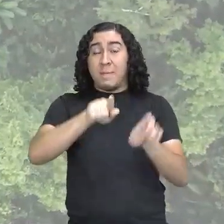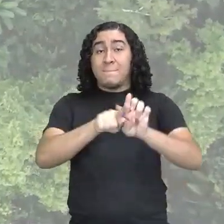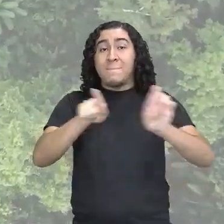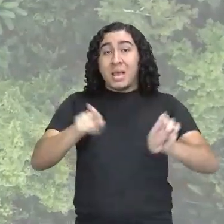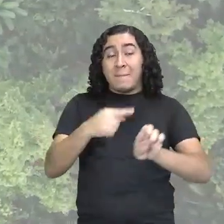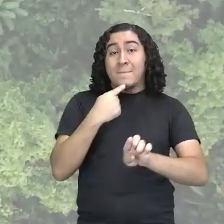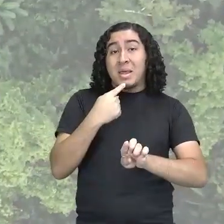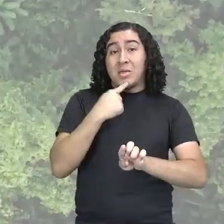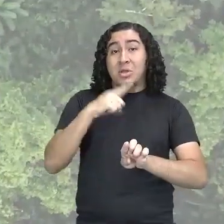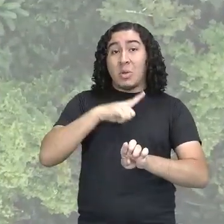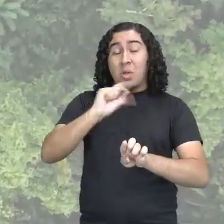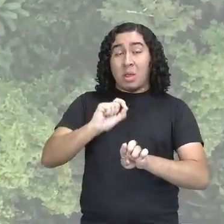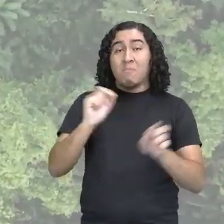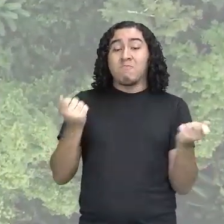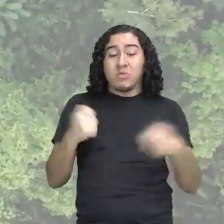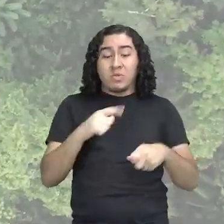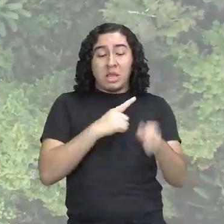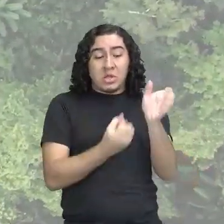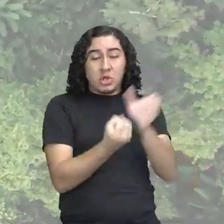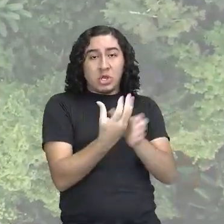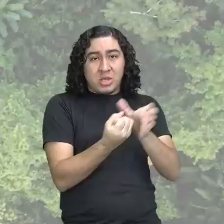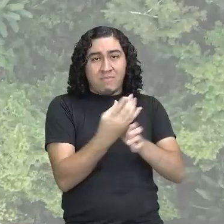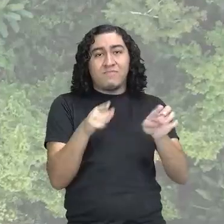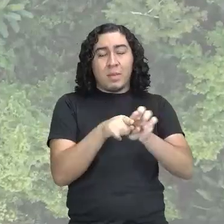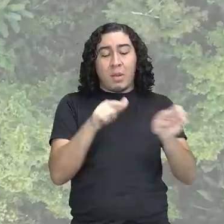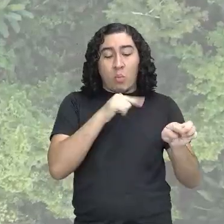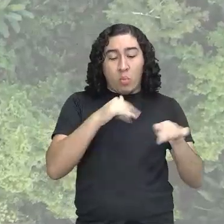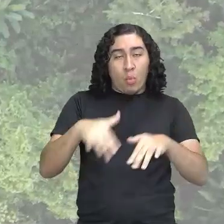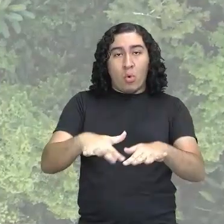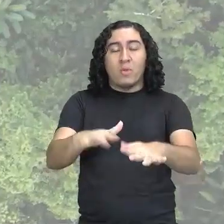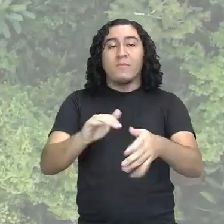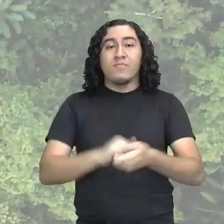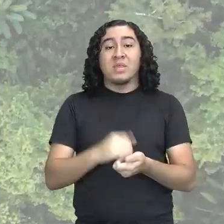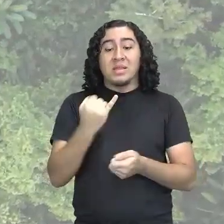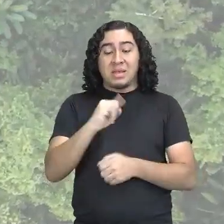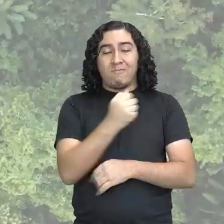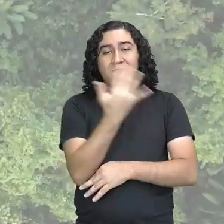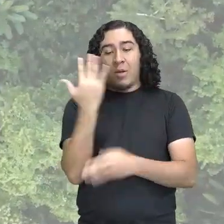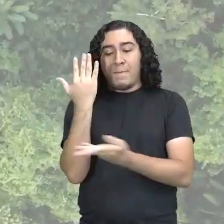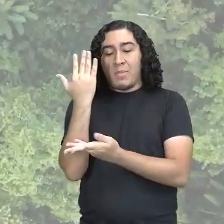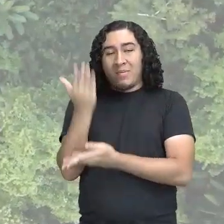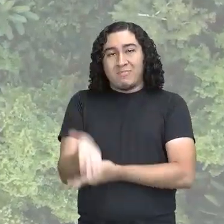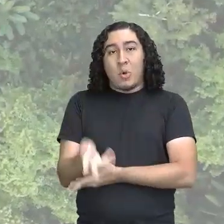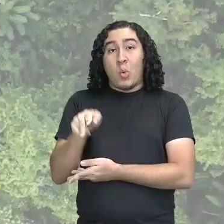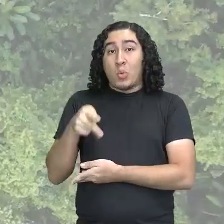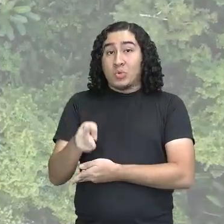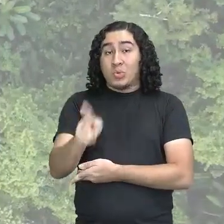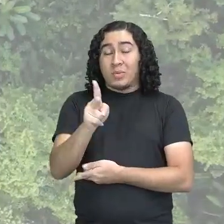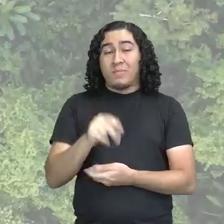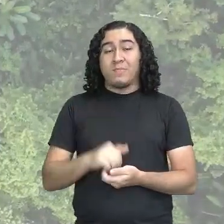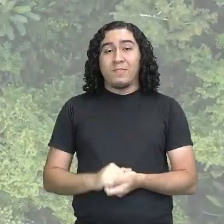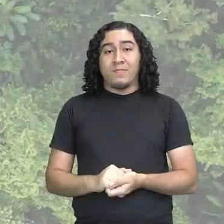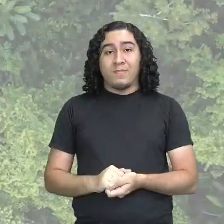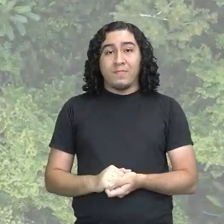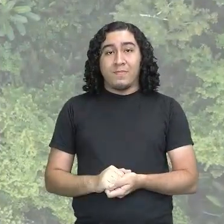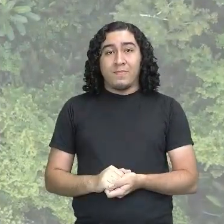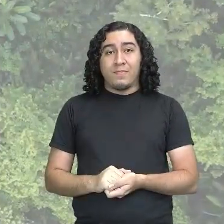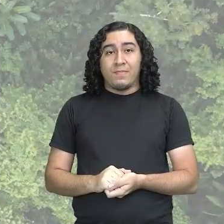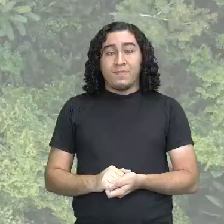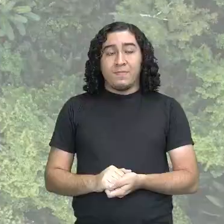se tornar uma fonte de emissões líquidas também, se o desmatamento continuar nas mesmas taxas.